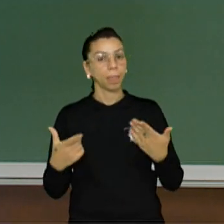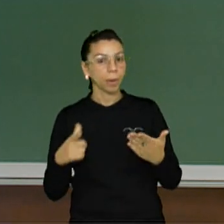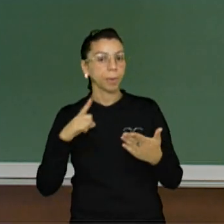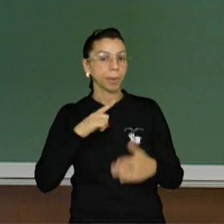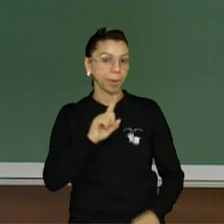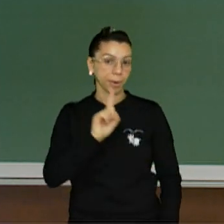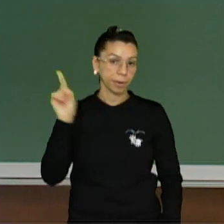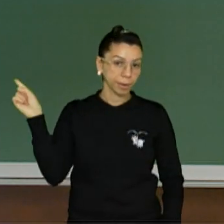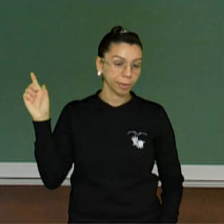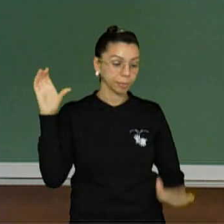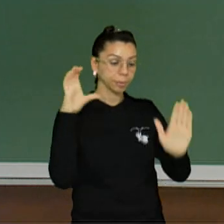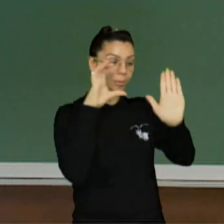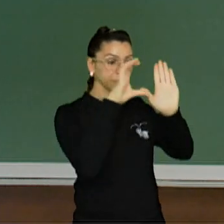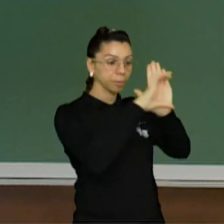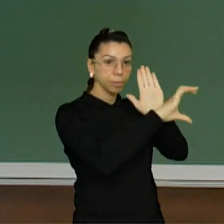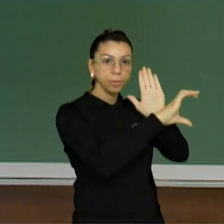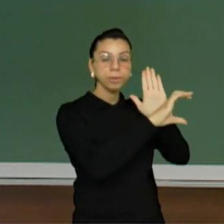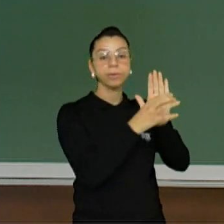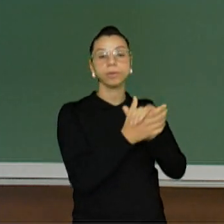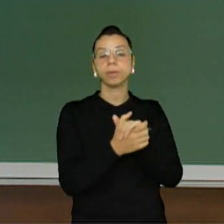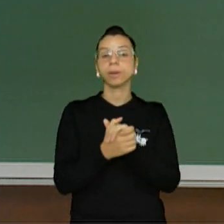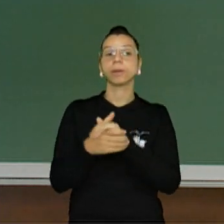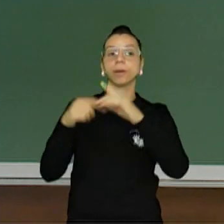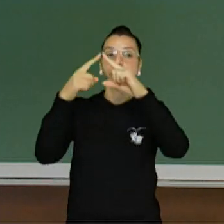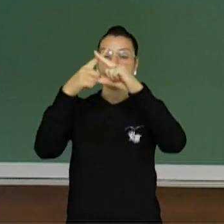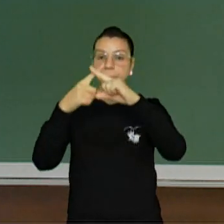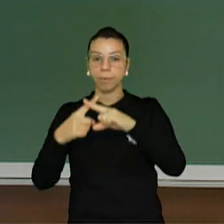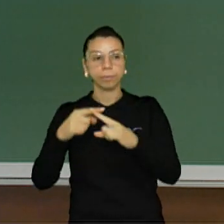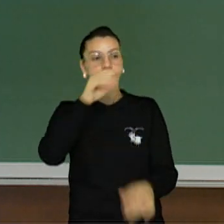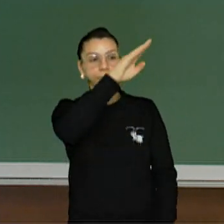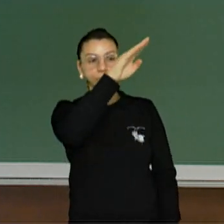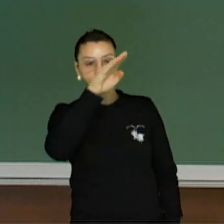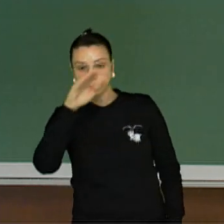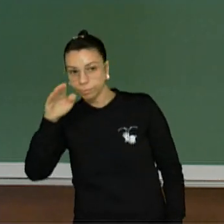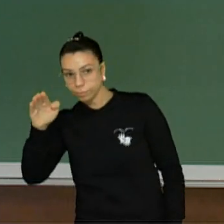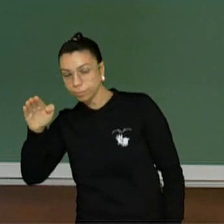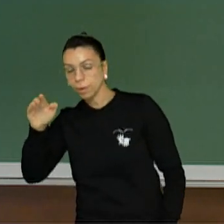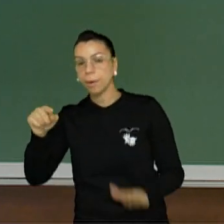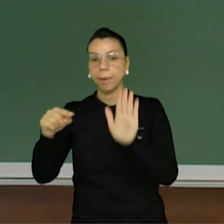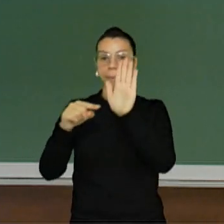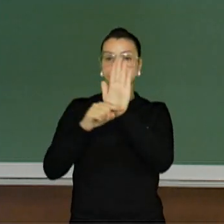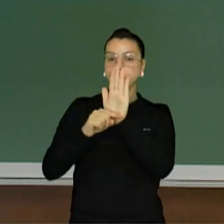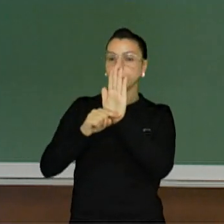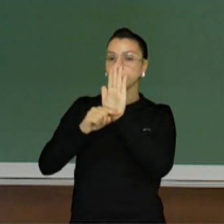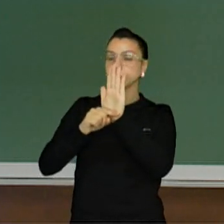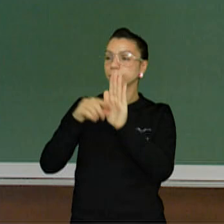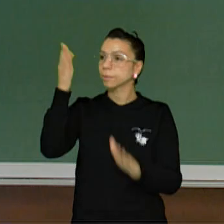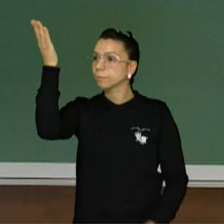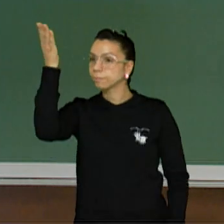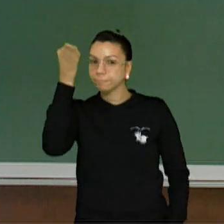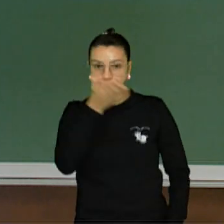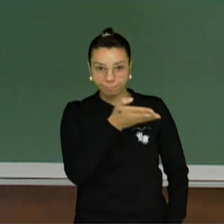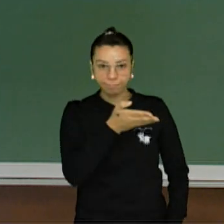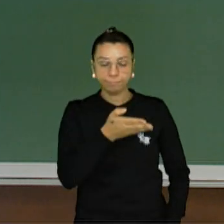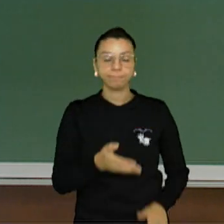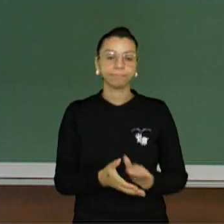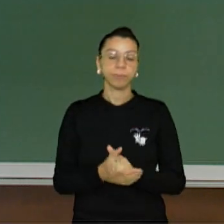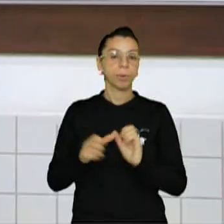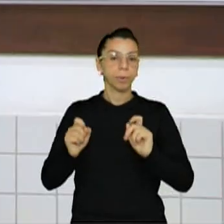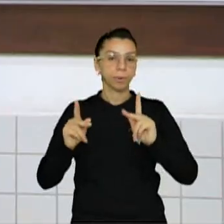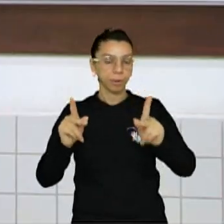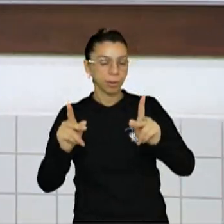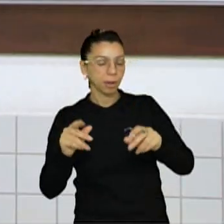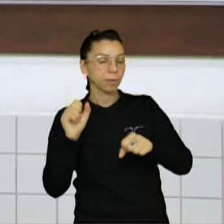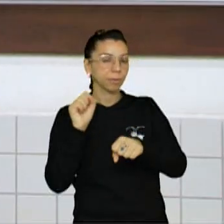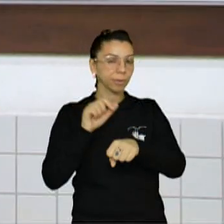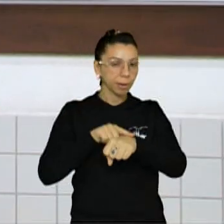aplicar, né, aquela propriedade de você multiplicar a diagonal principal menos a diagonal secundária, ok? Vai lá,